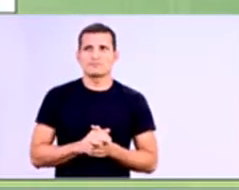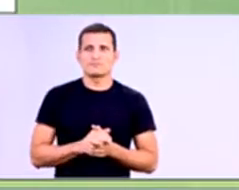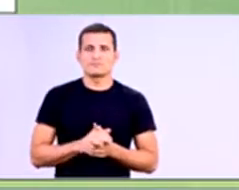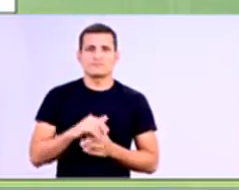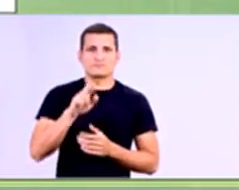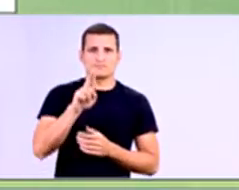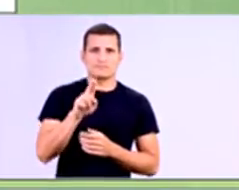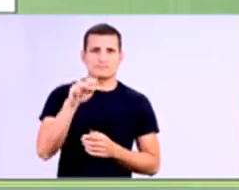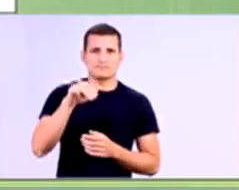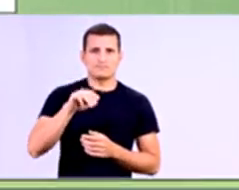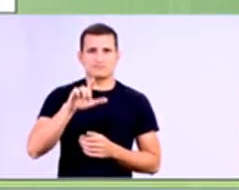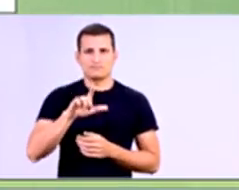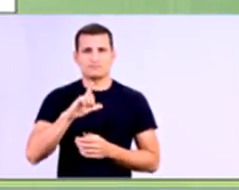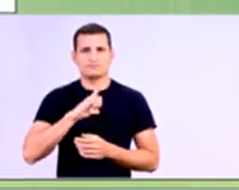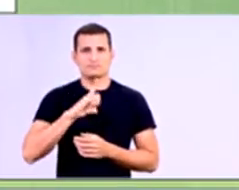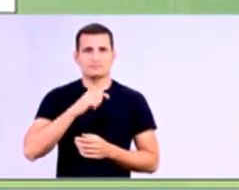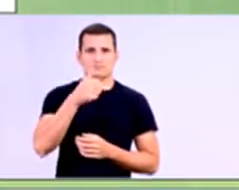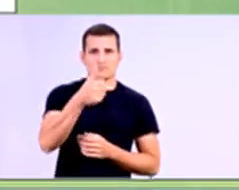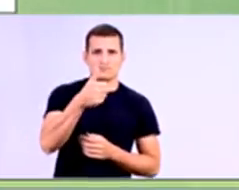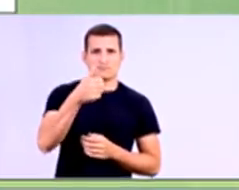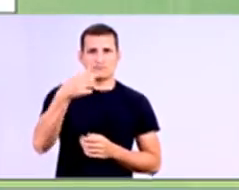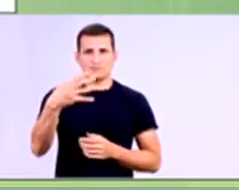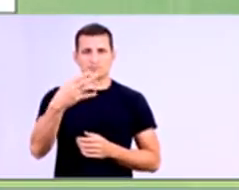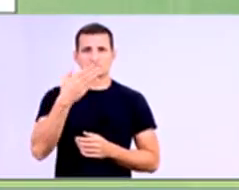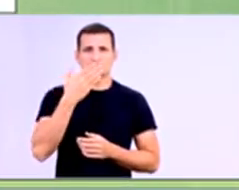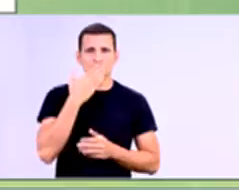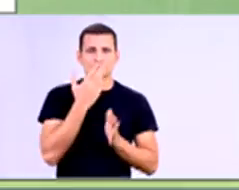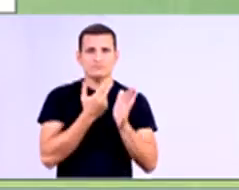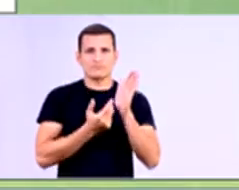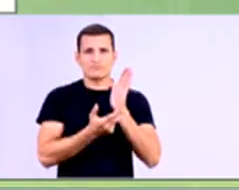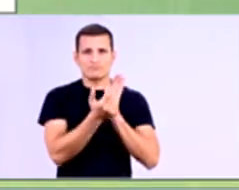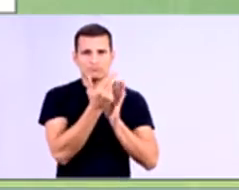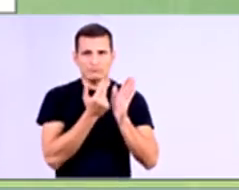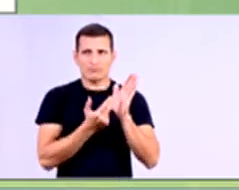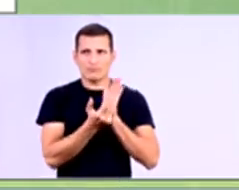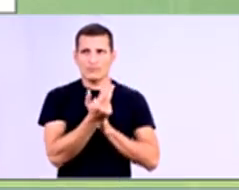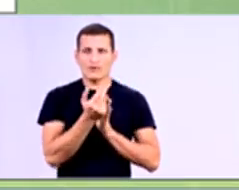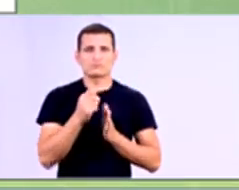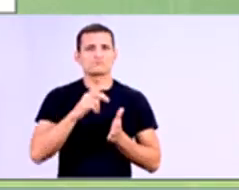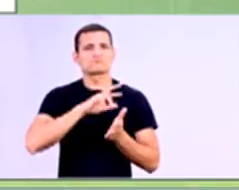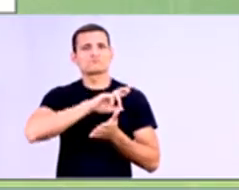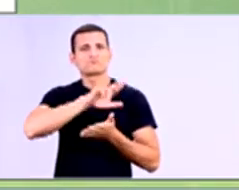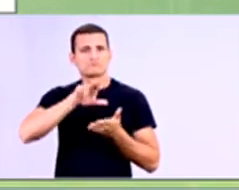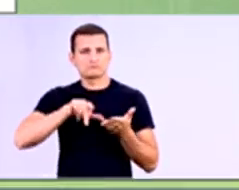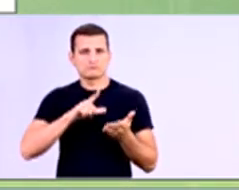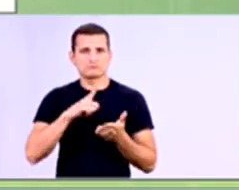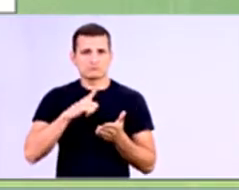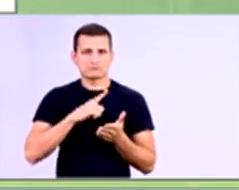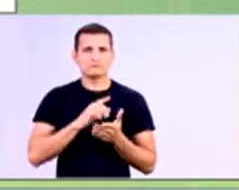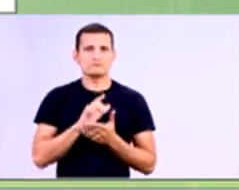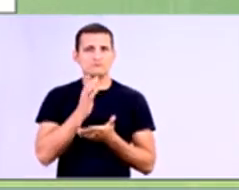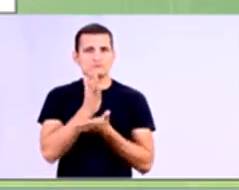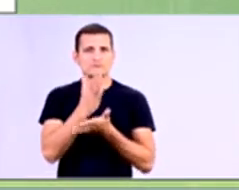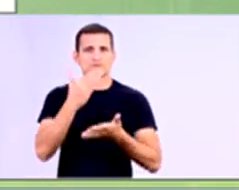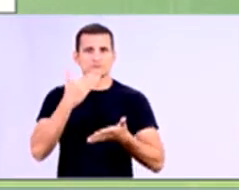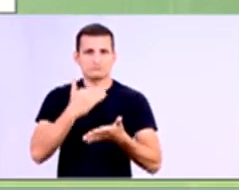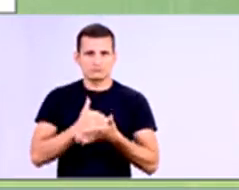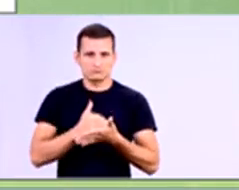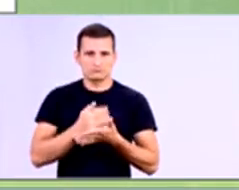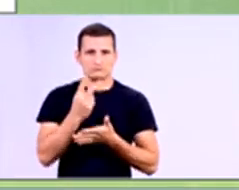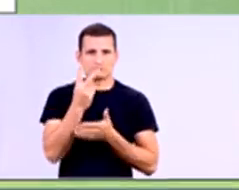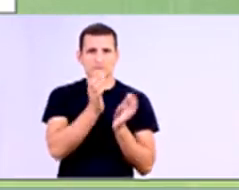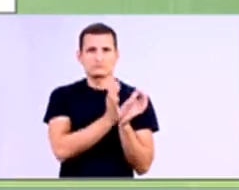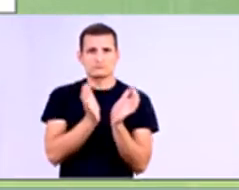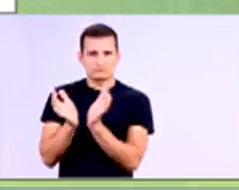A UML tem 14 tipos de diagramas. Olha só, é bastante diagrama, que ele é dividido em duas